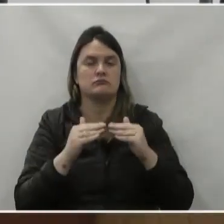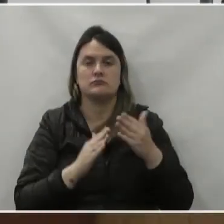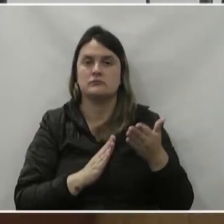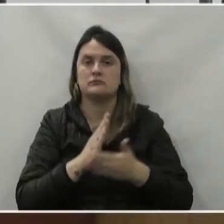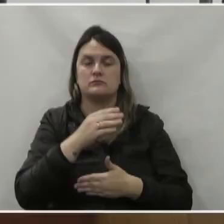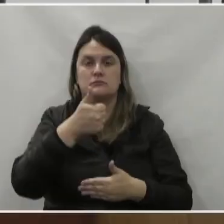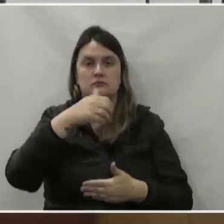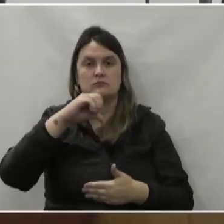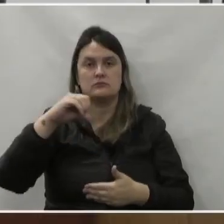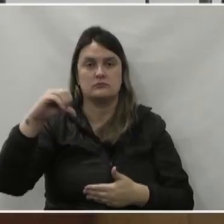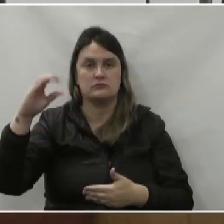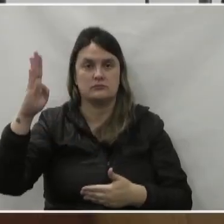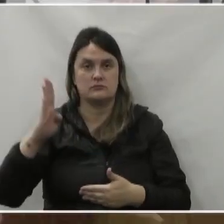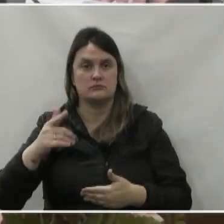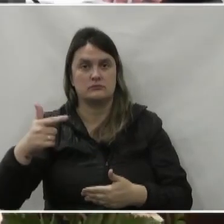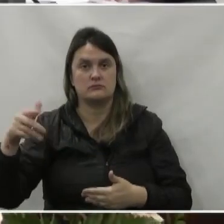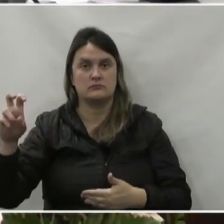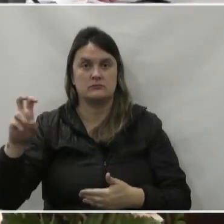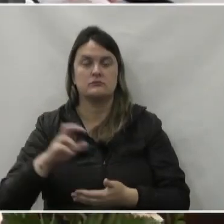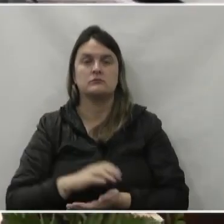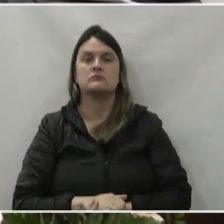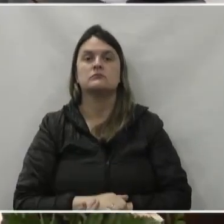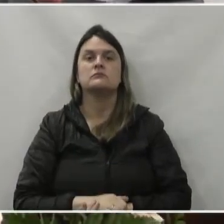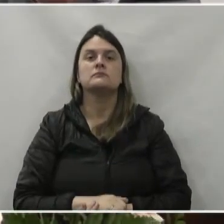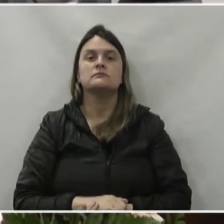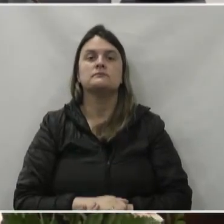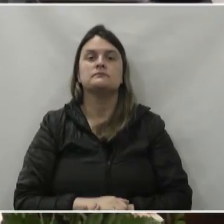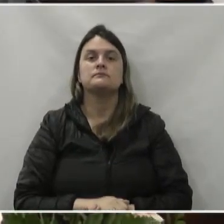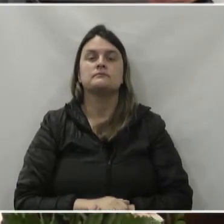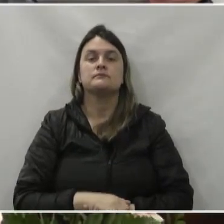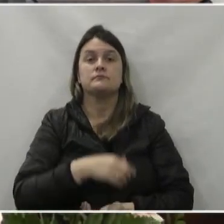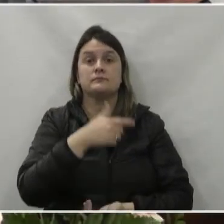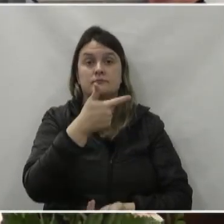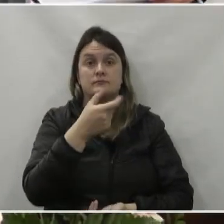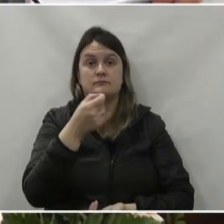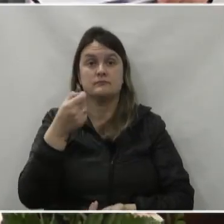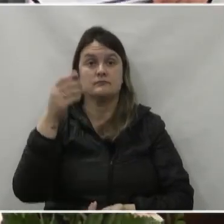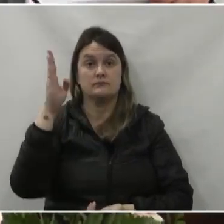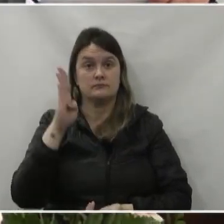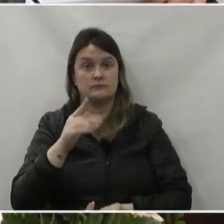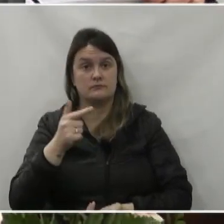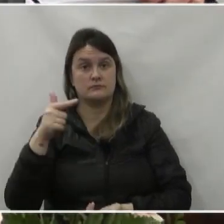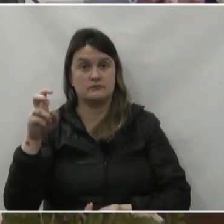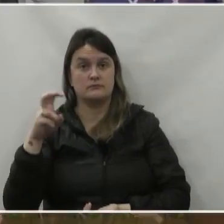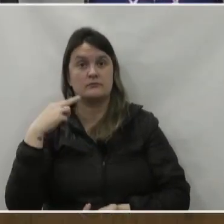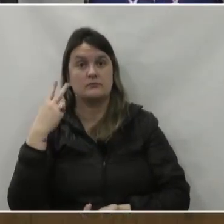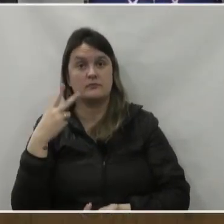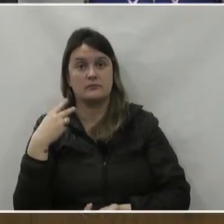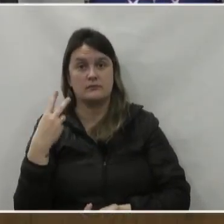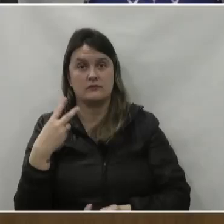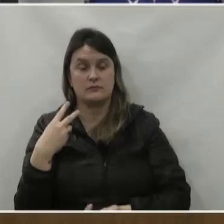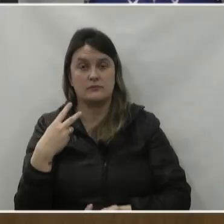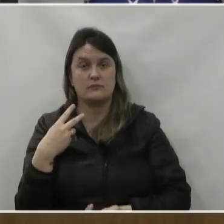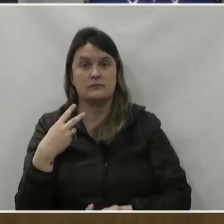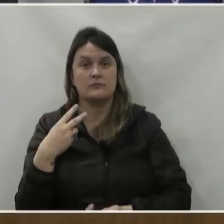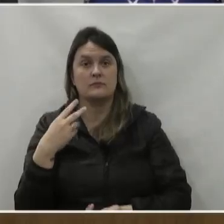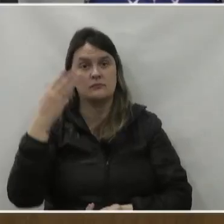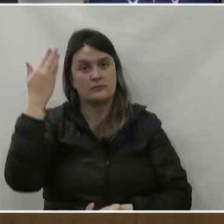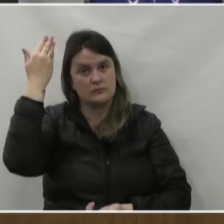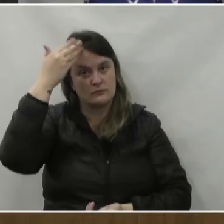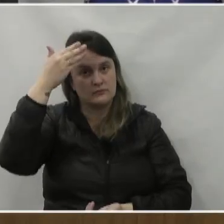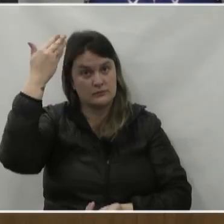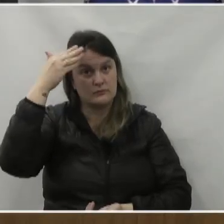número 199/2025. Requerimento 200/2025 do vereador Valdir Luiz